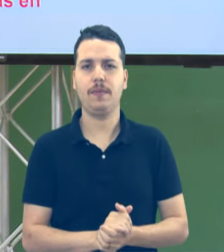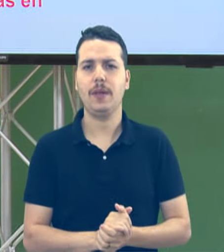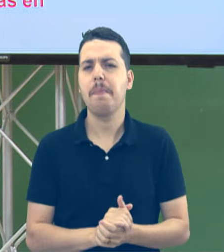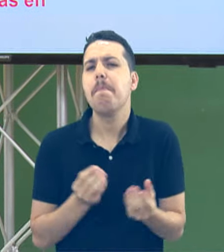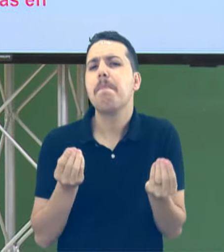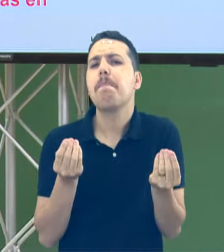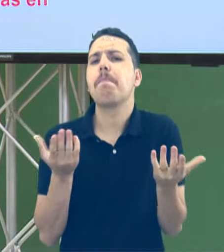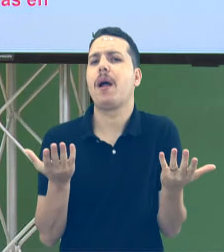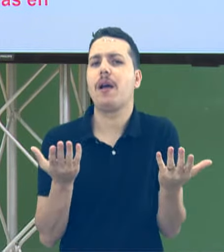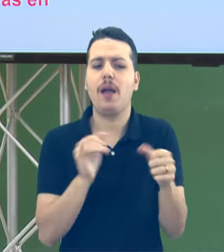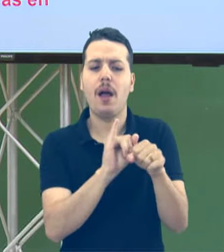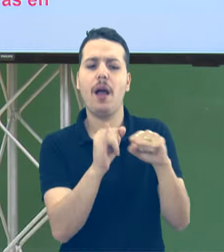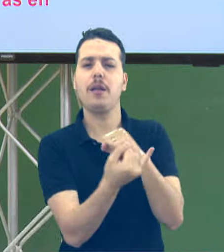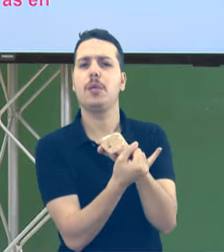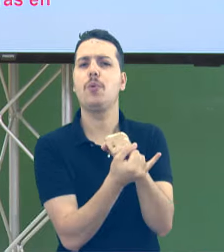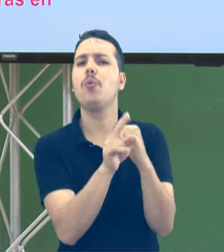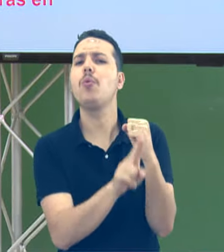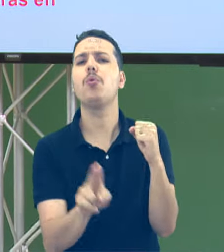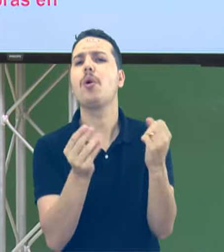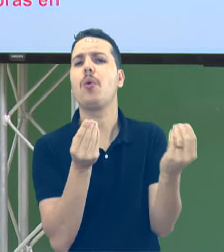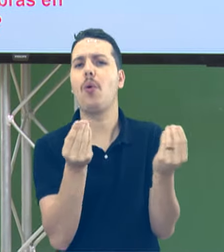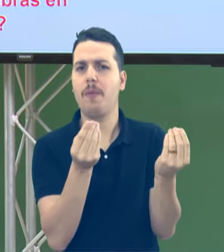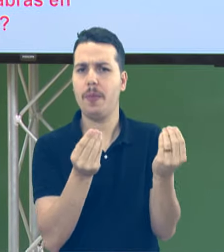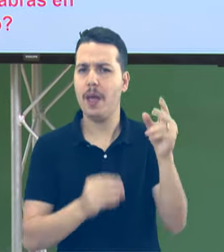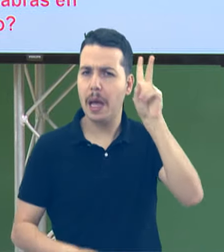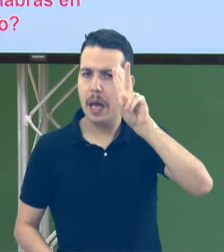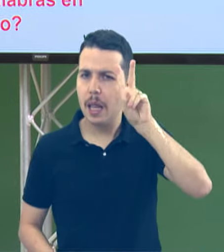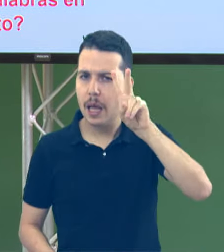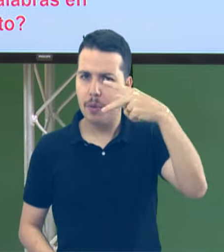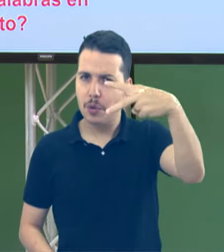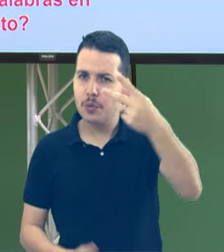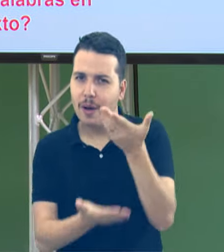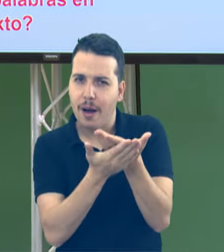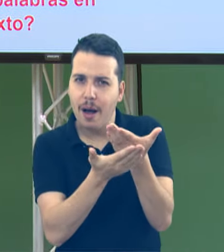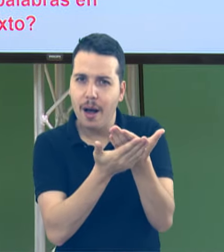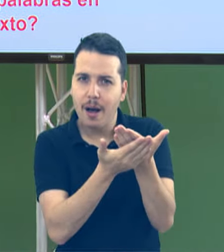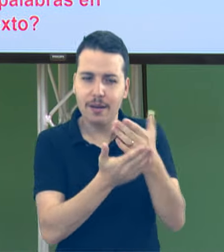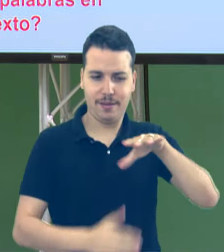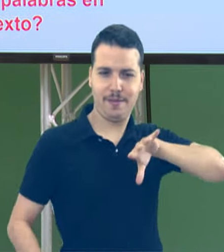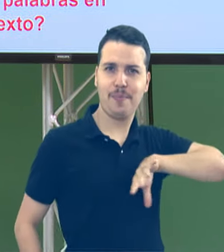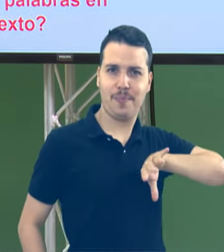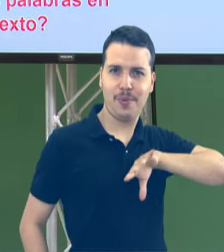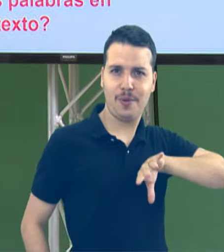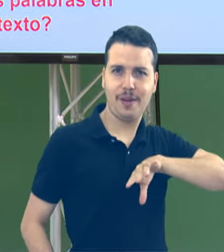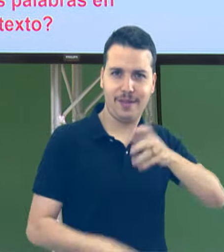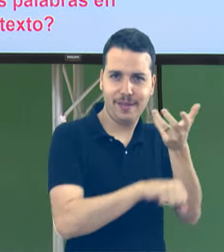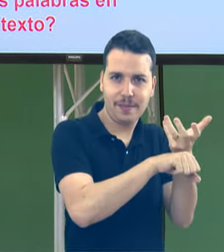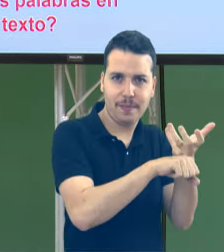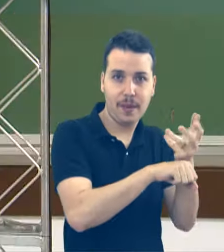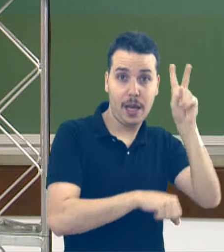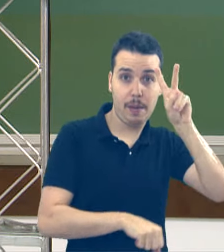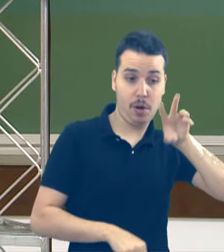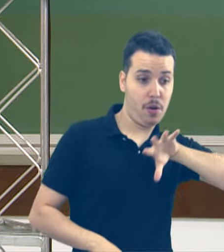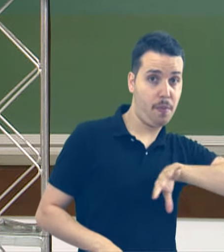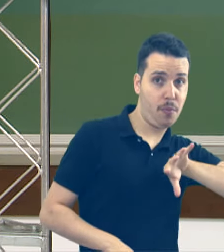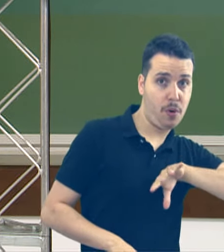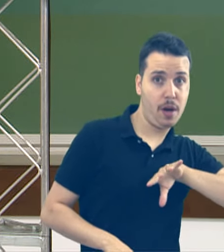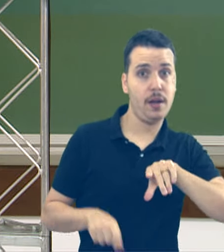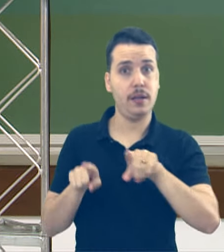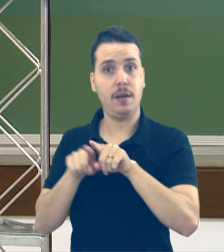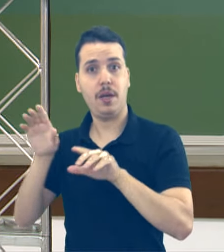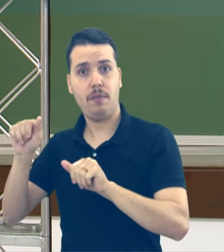que servem os adjetivos? Recorde-se lá das aulas de língua portuguesa, inclusive. Lembrando que português e espanhol são